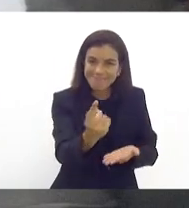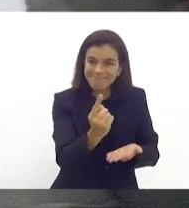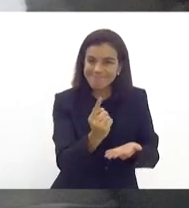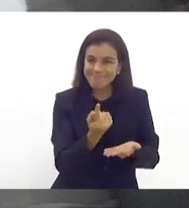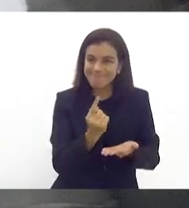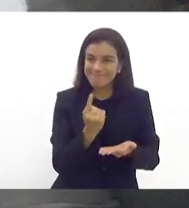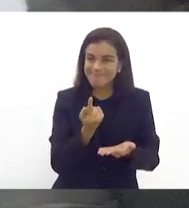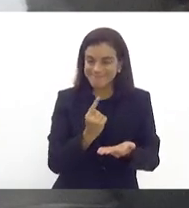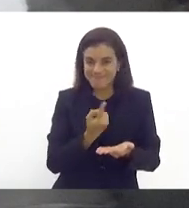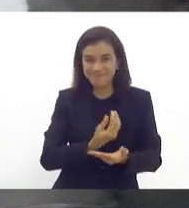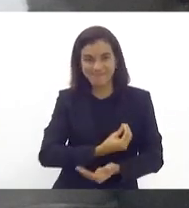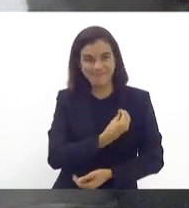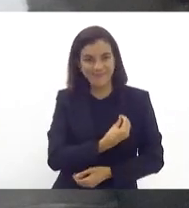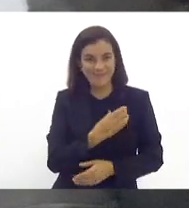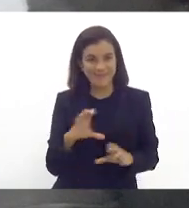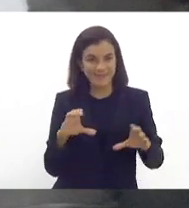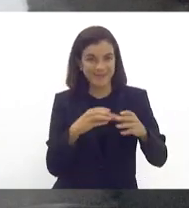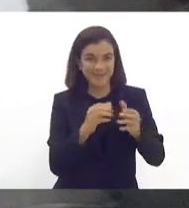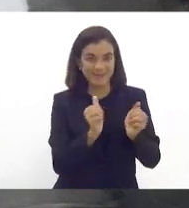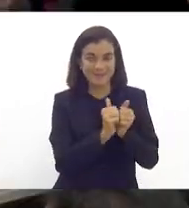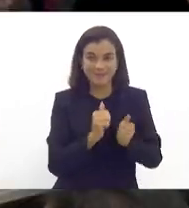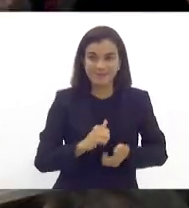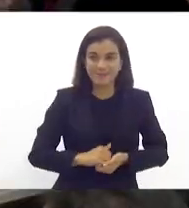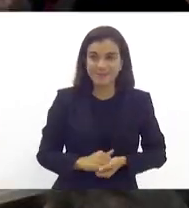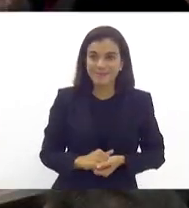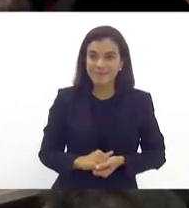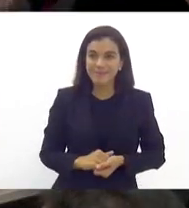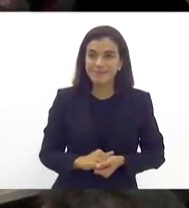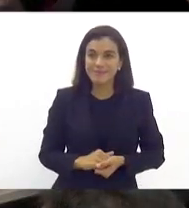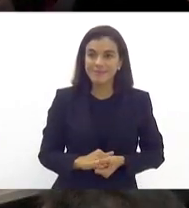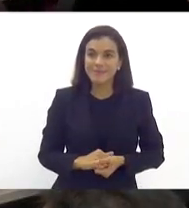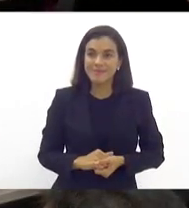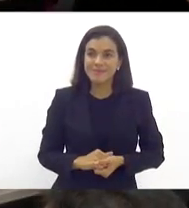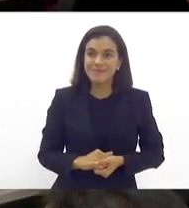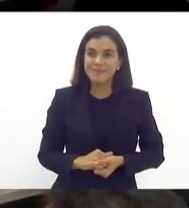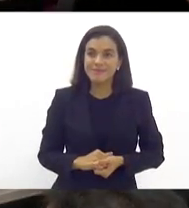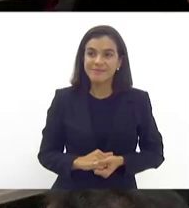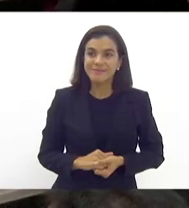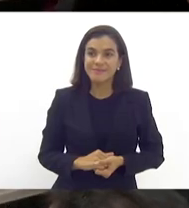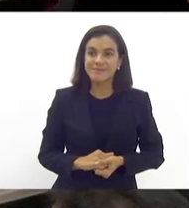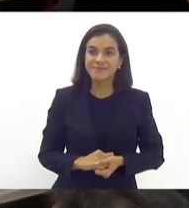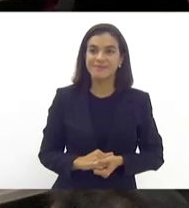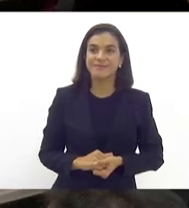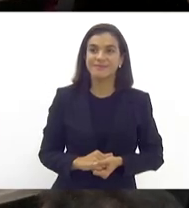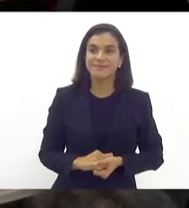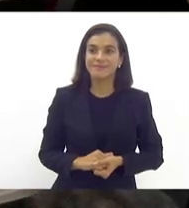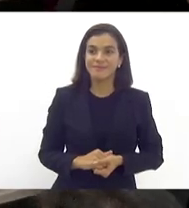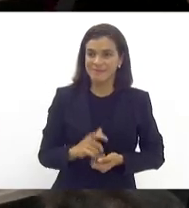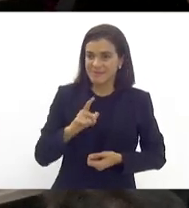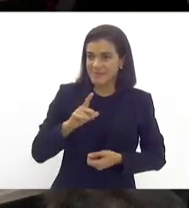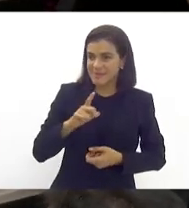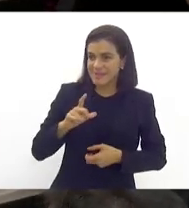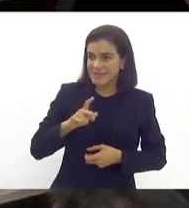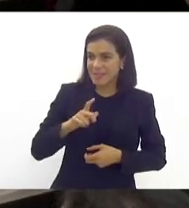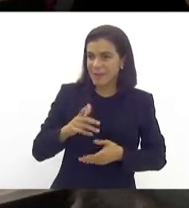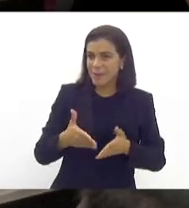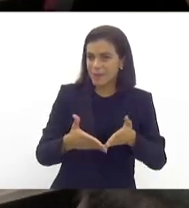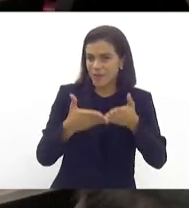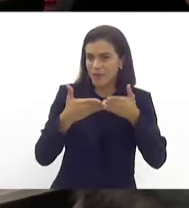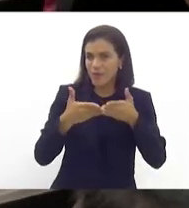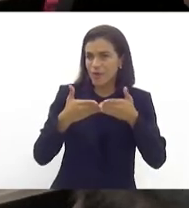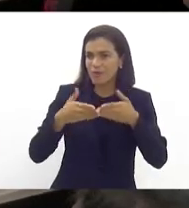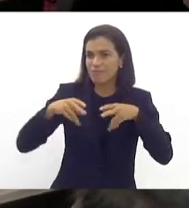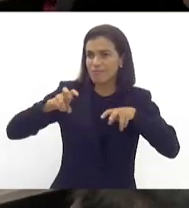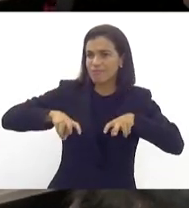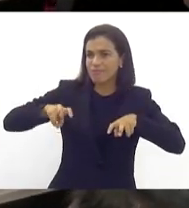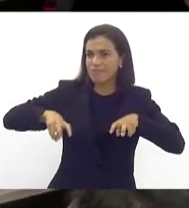Participe conosco aqui queria chamar para ficar conosco na mesa também tem um por favor aqui aqui